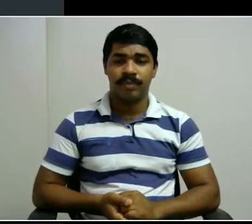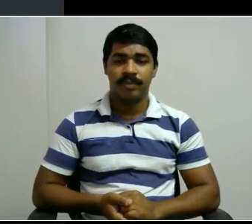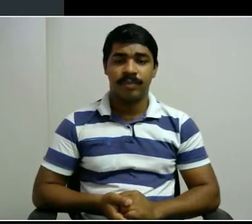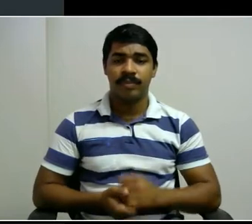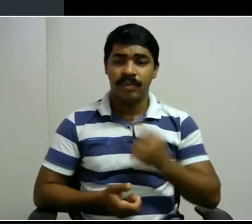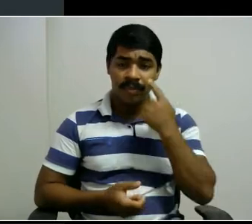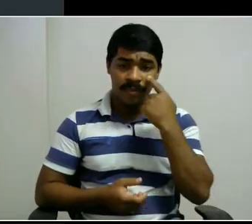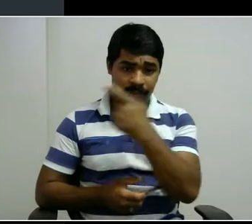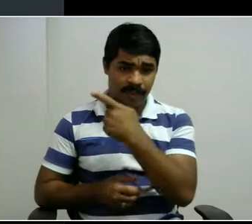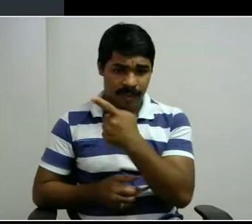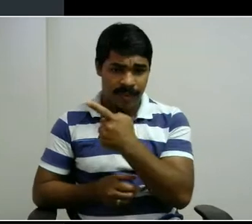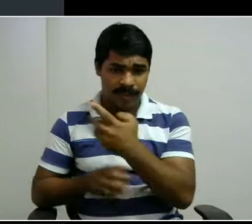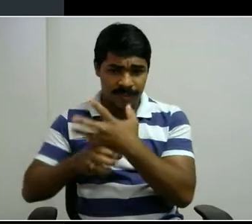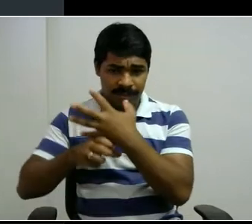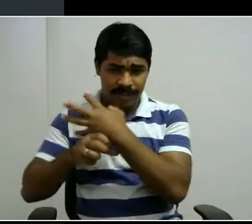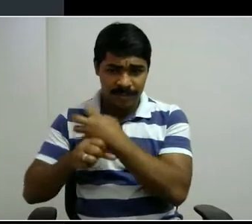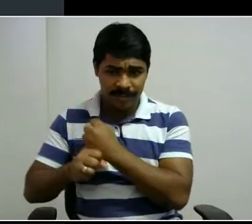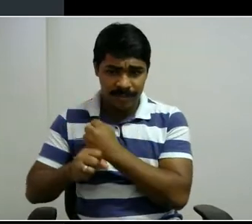função.